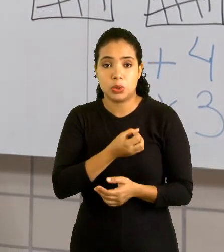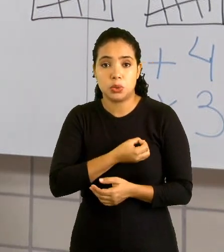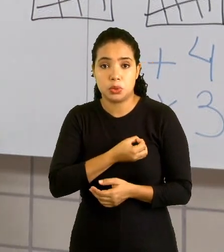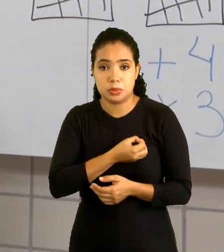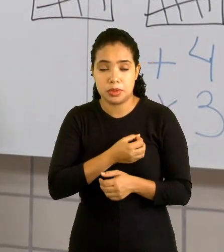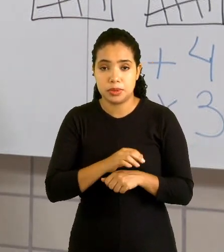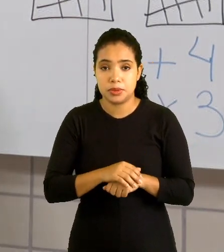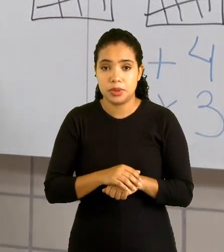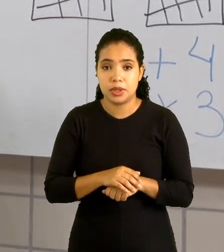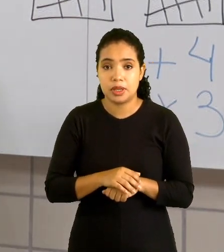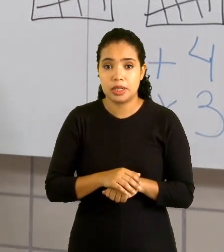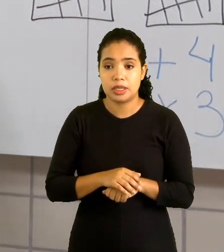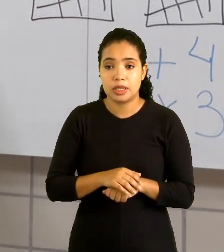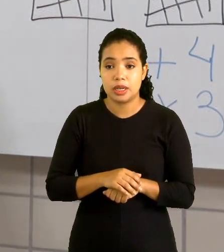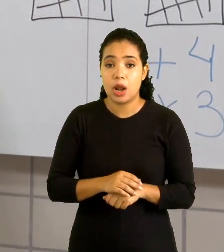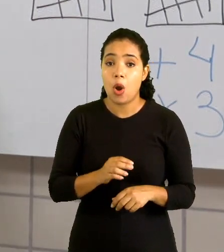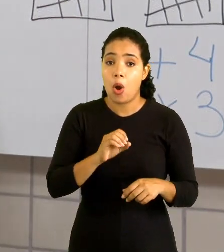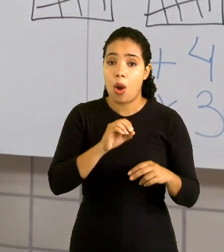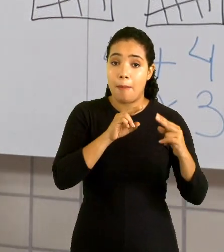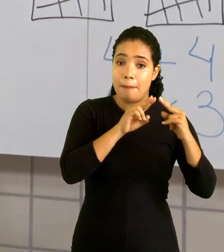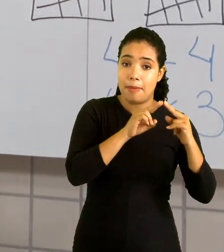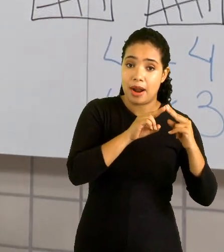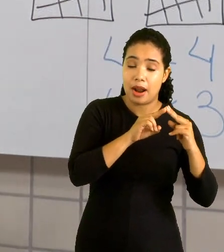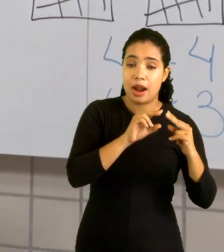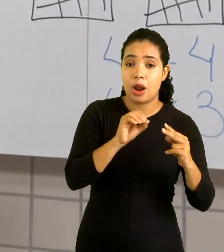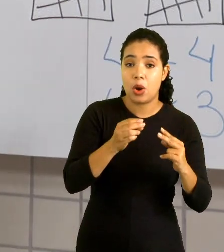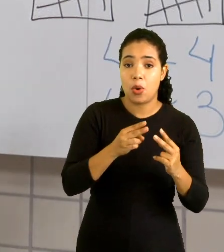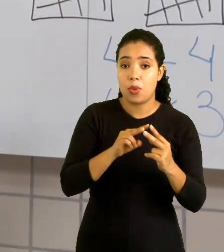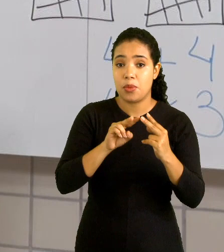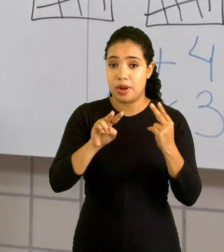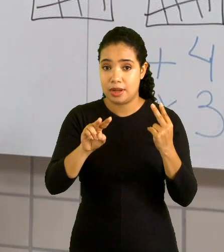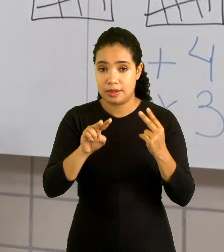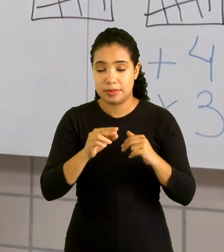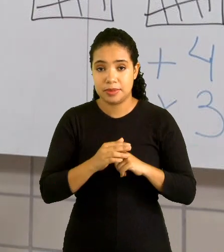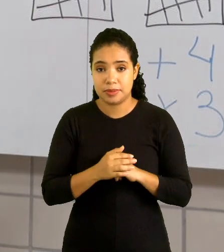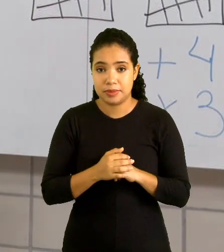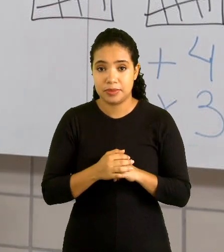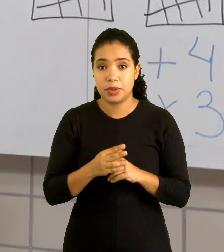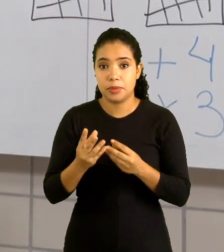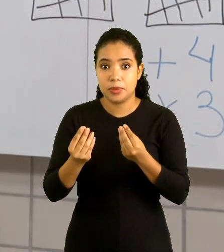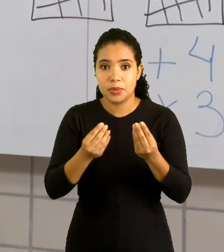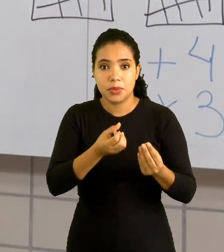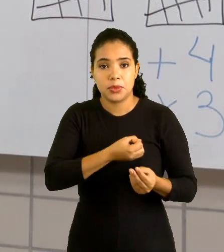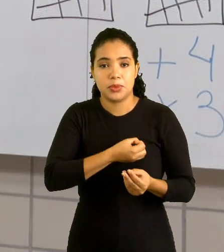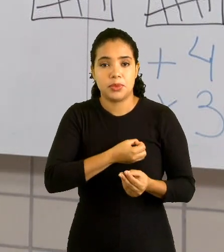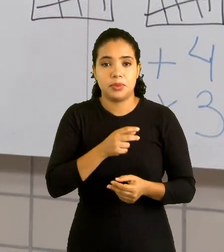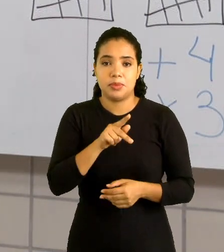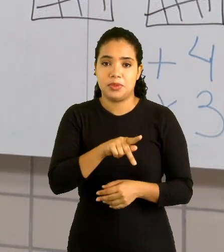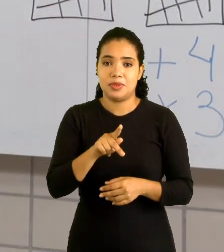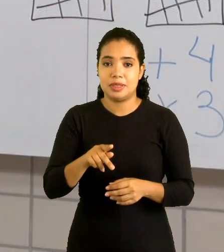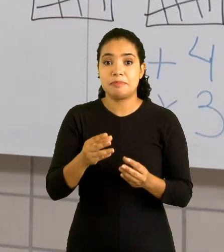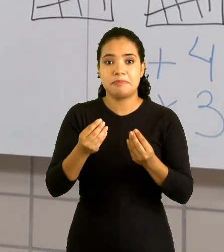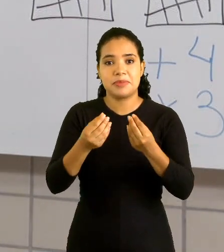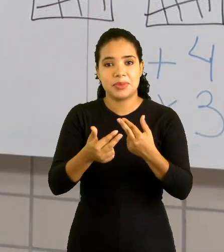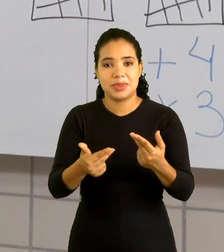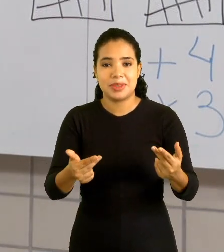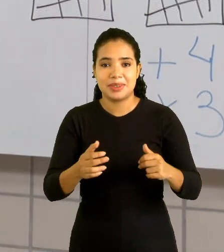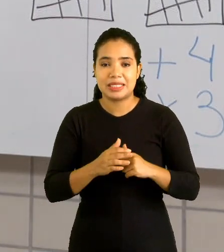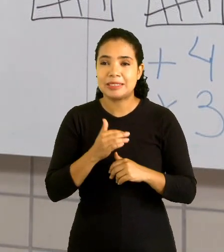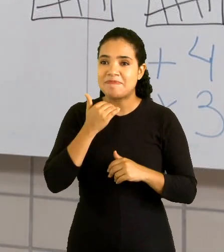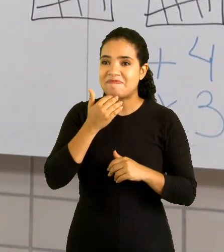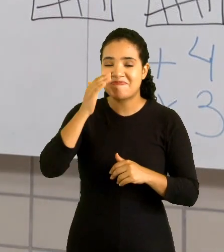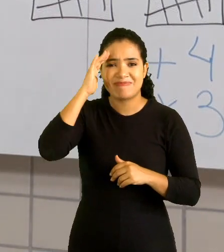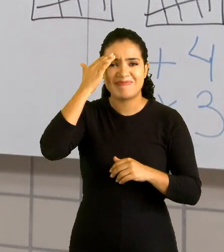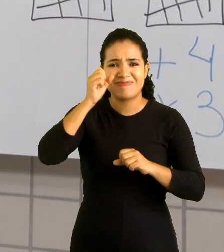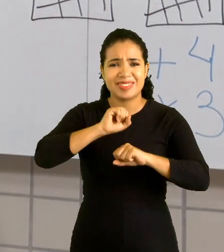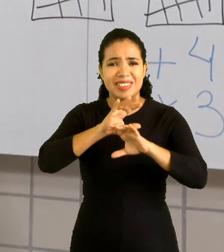números, eles vão ser ou par ou ímpar. É muito número, professora, é muita coisa. Não estou conseguindo